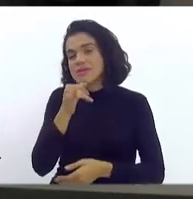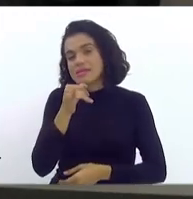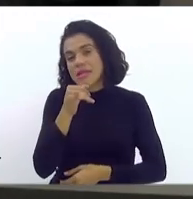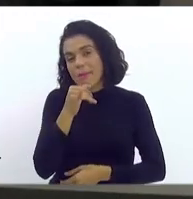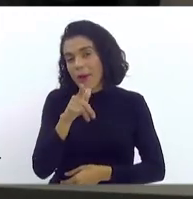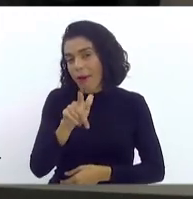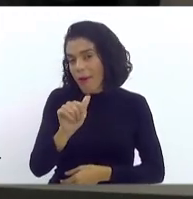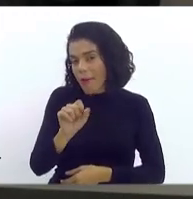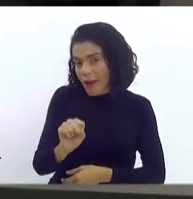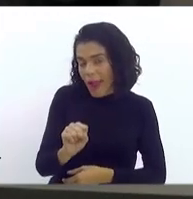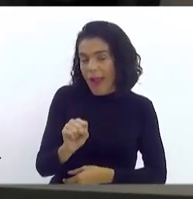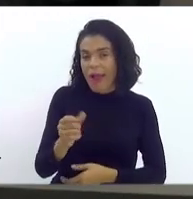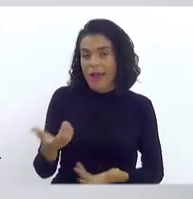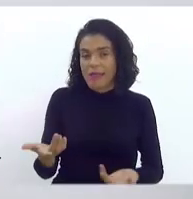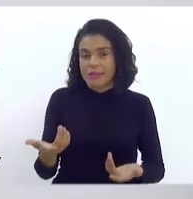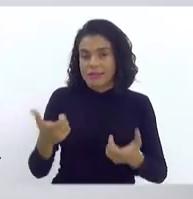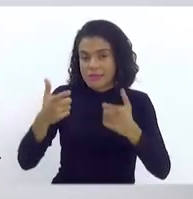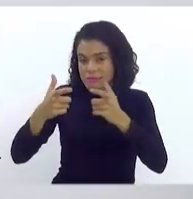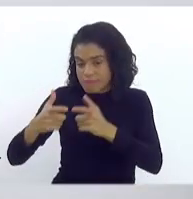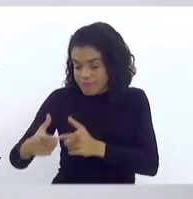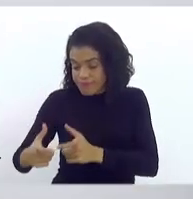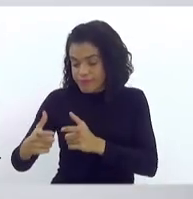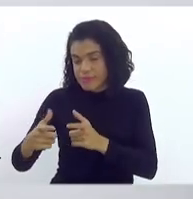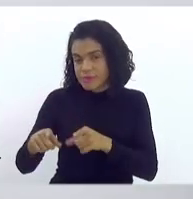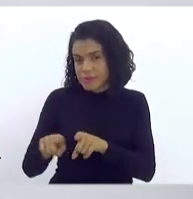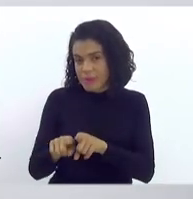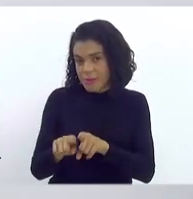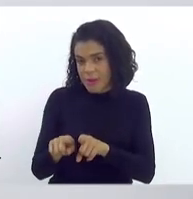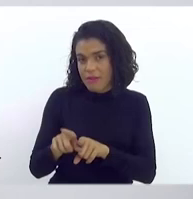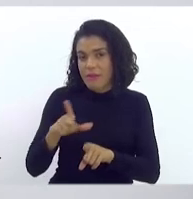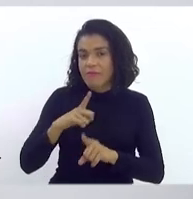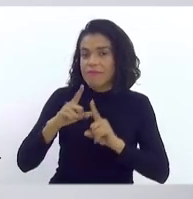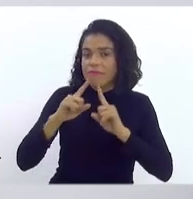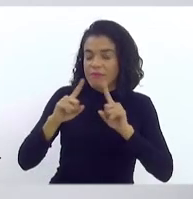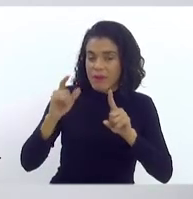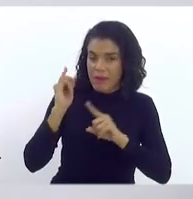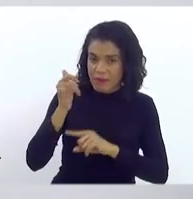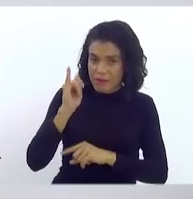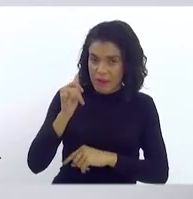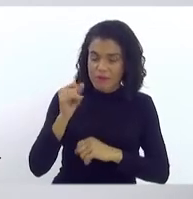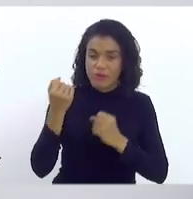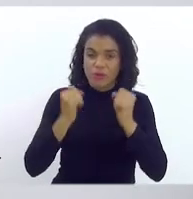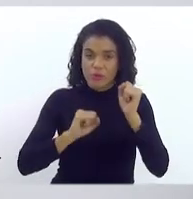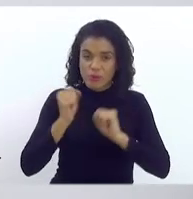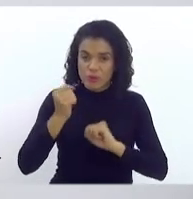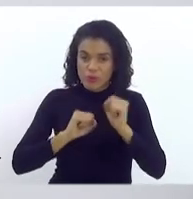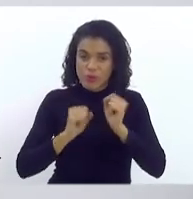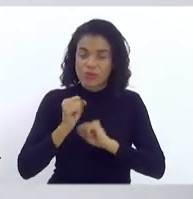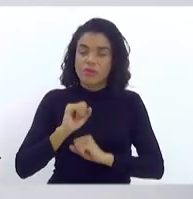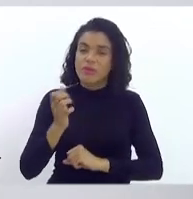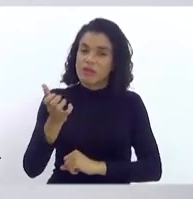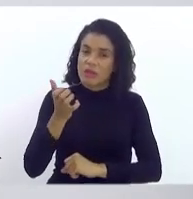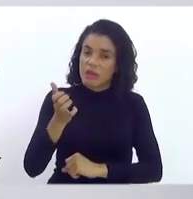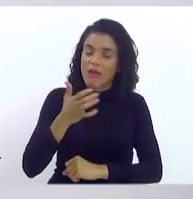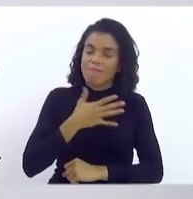ao gás em postos, enfim, e houve o relato de indústrias também que estão em regiões que gostariam de ter, né, o